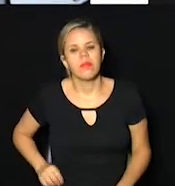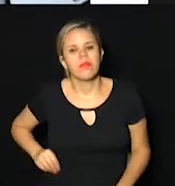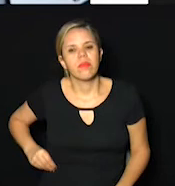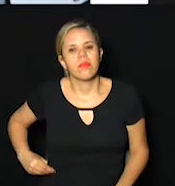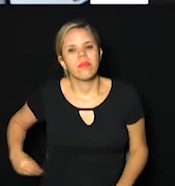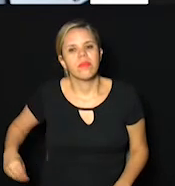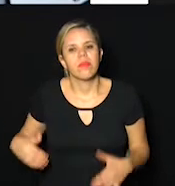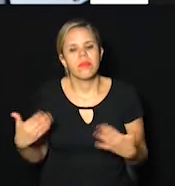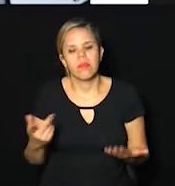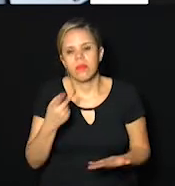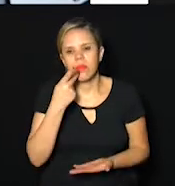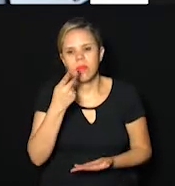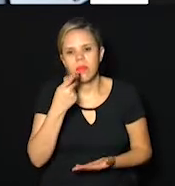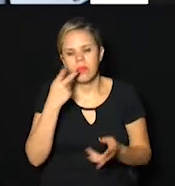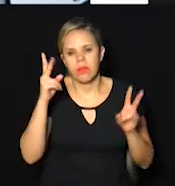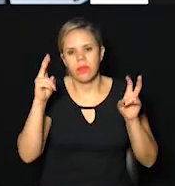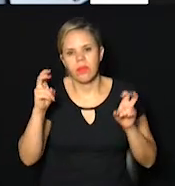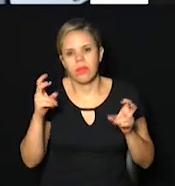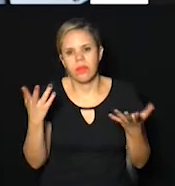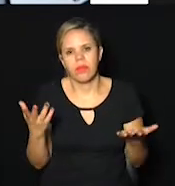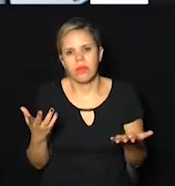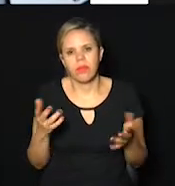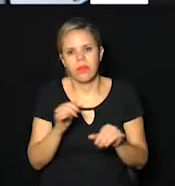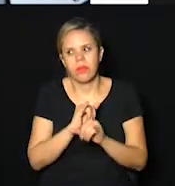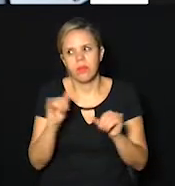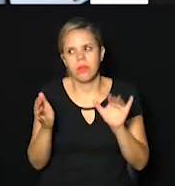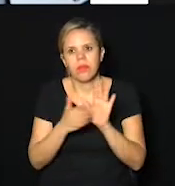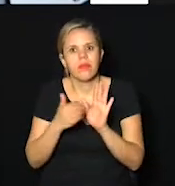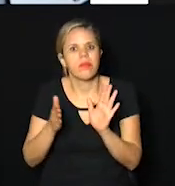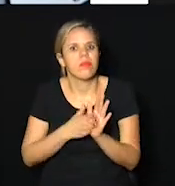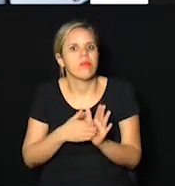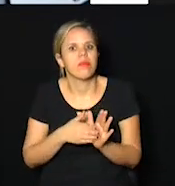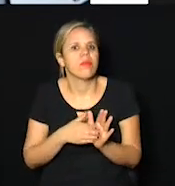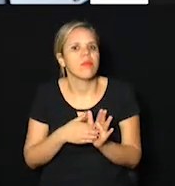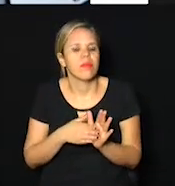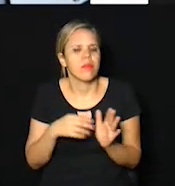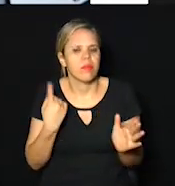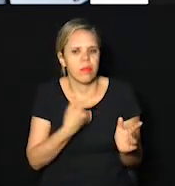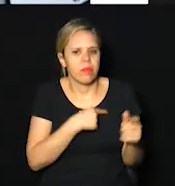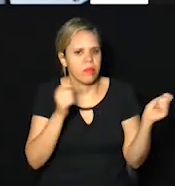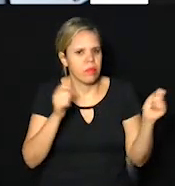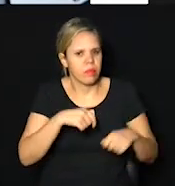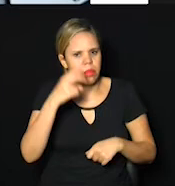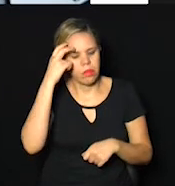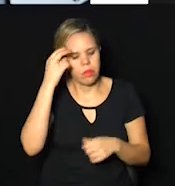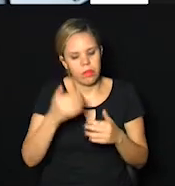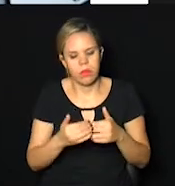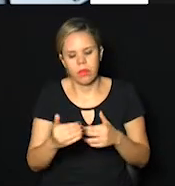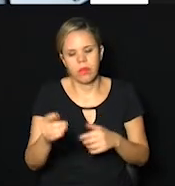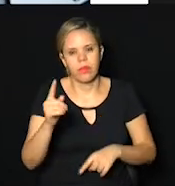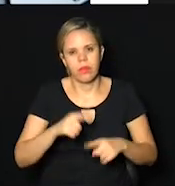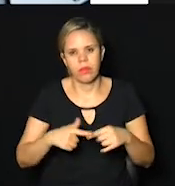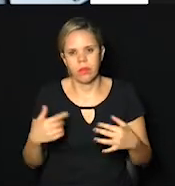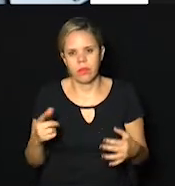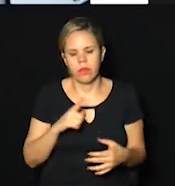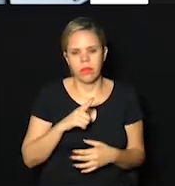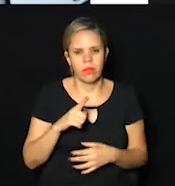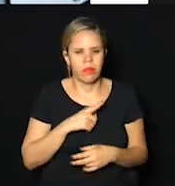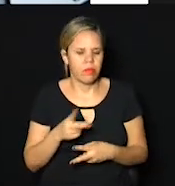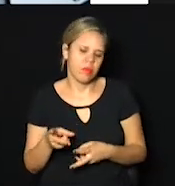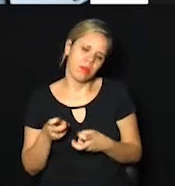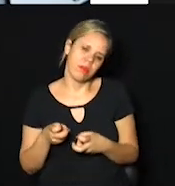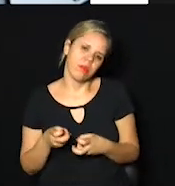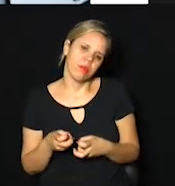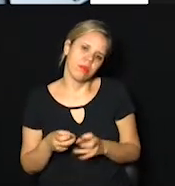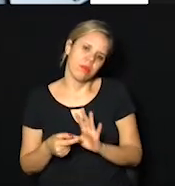quando a gente fala do termo marketing, é a nossa capacidade de, a partir das ferramentas de marketing, fazer a observação que eu